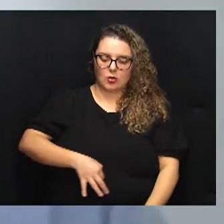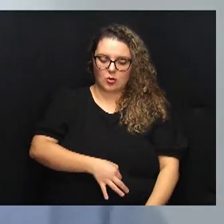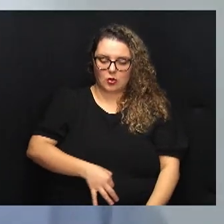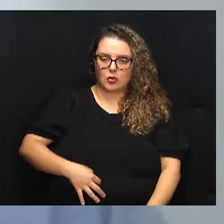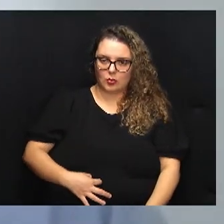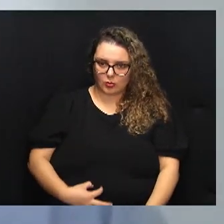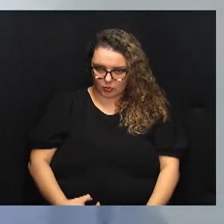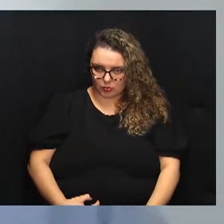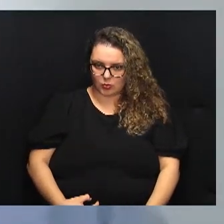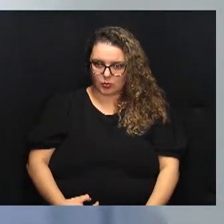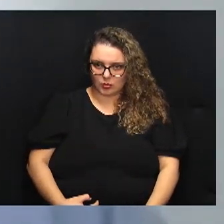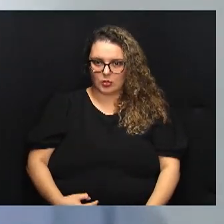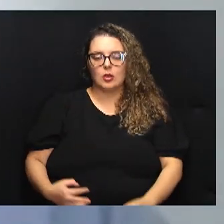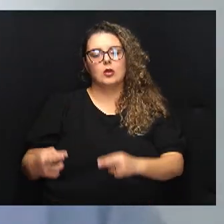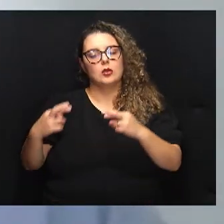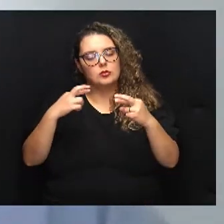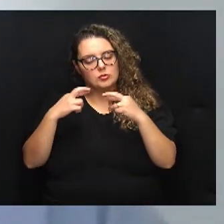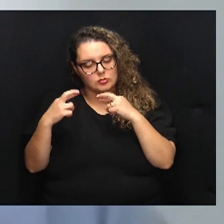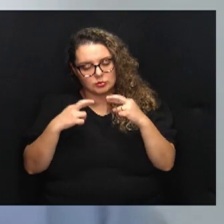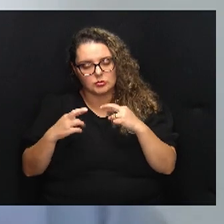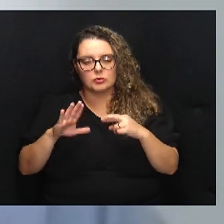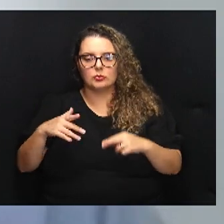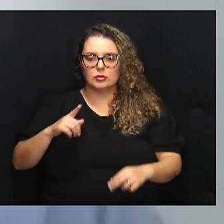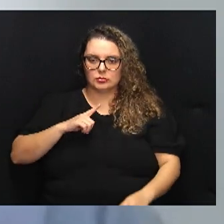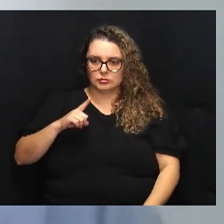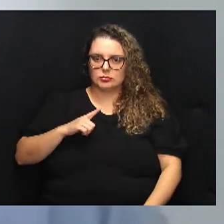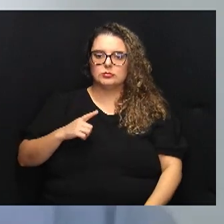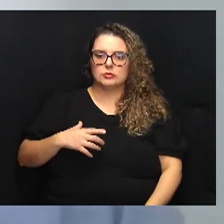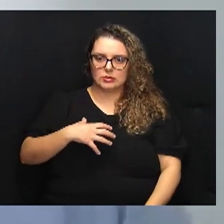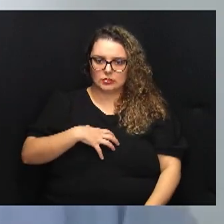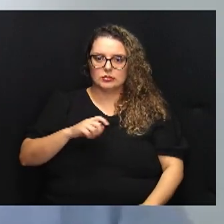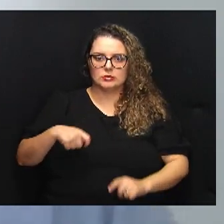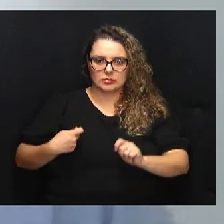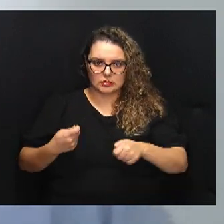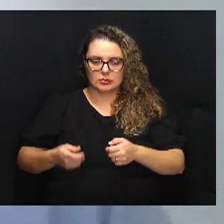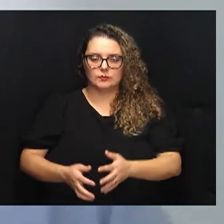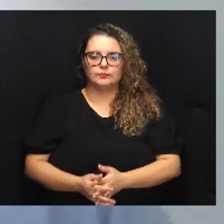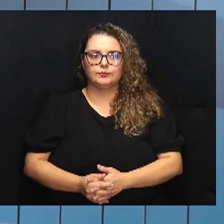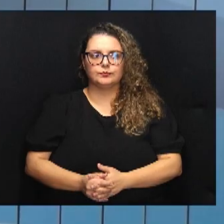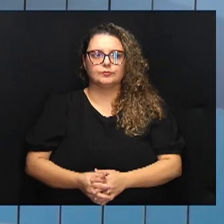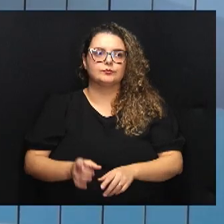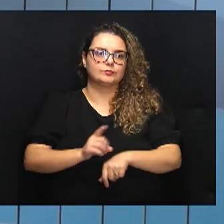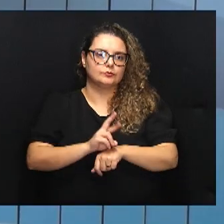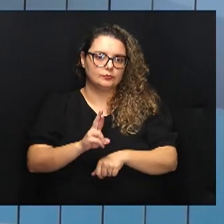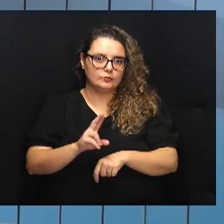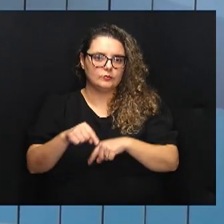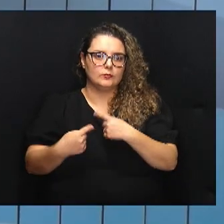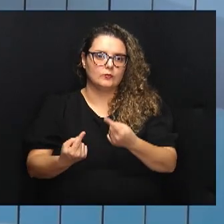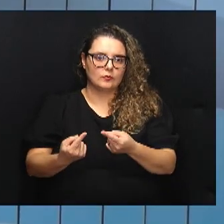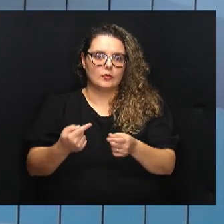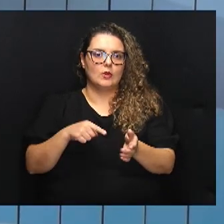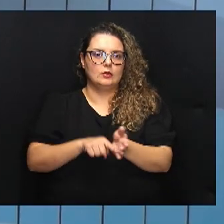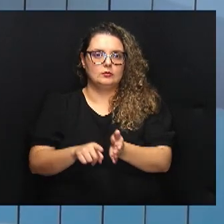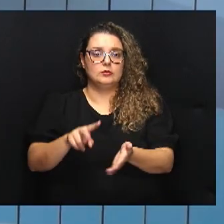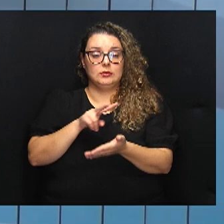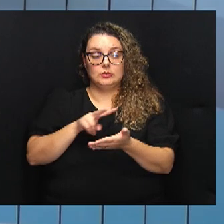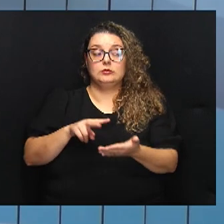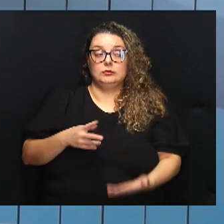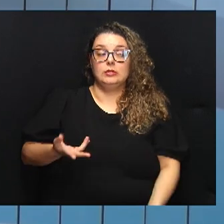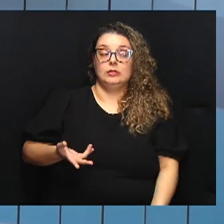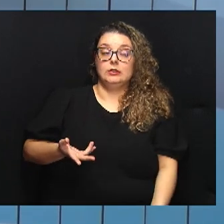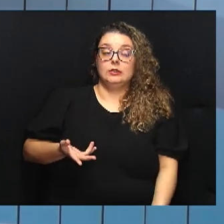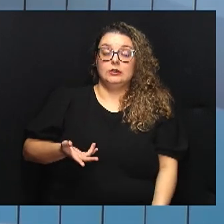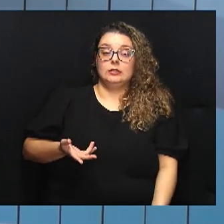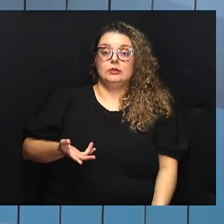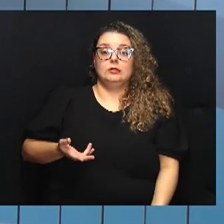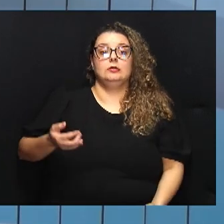merece sim sempre investigar quando tem a presença desses sintomas. Doutora, até uma outra questão que eu li sobre é